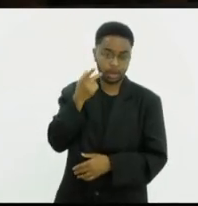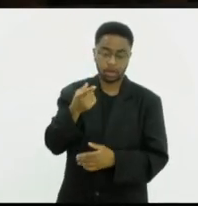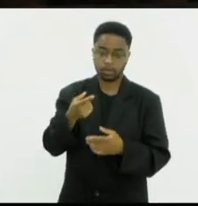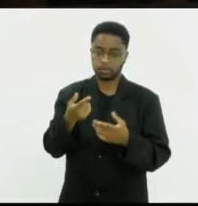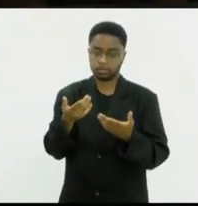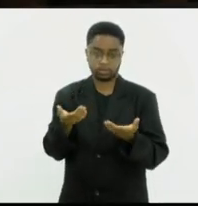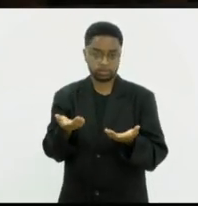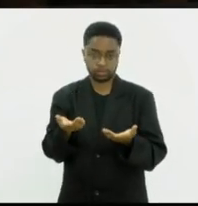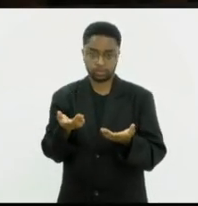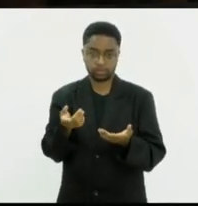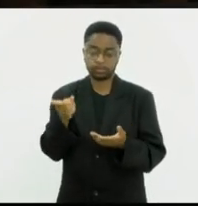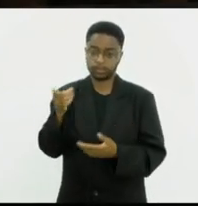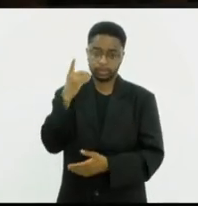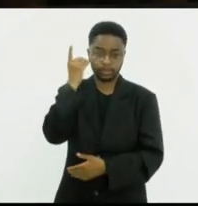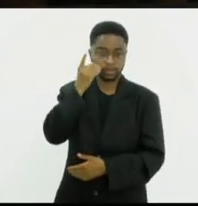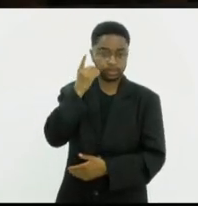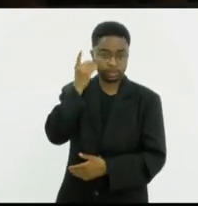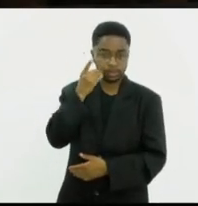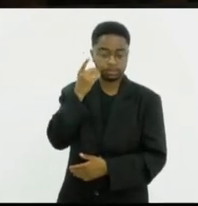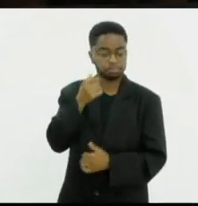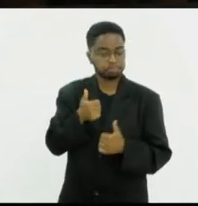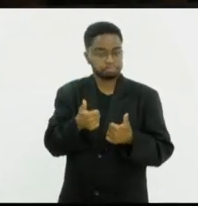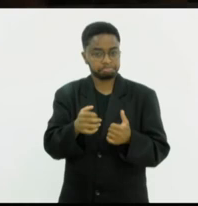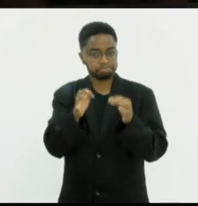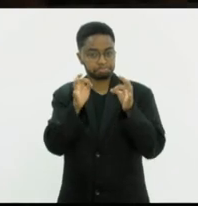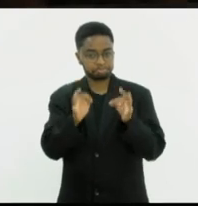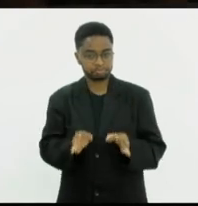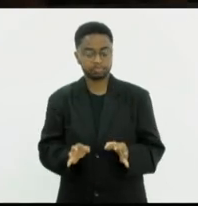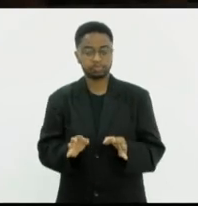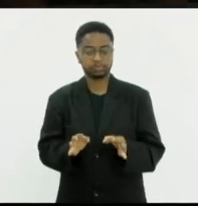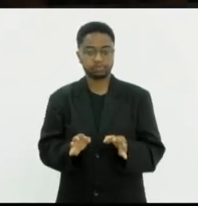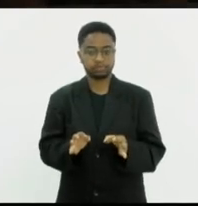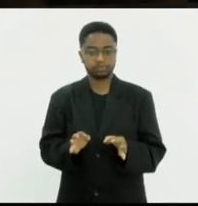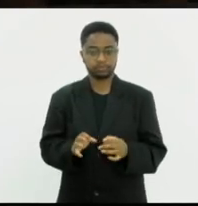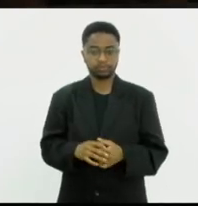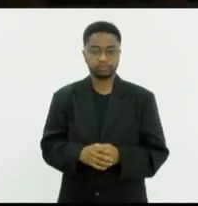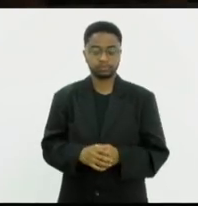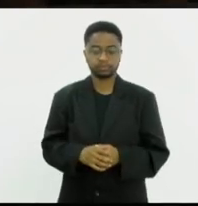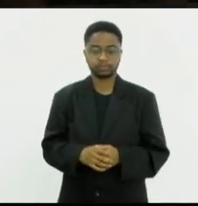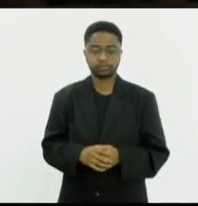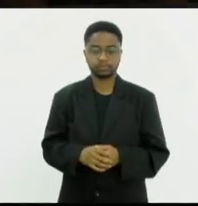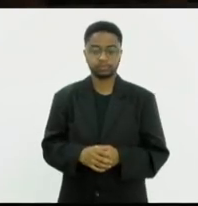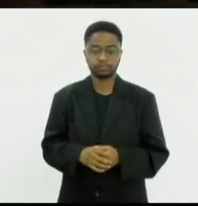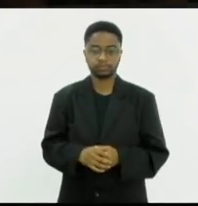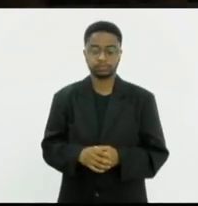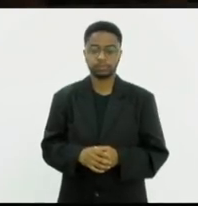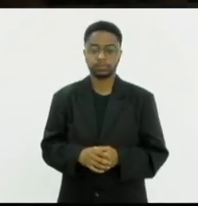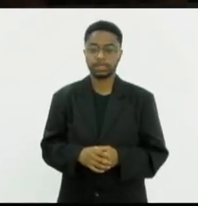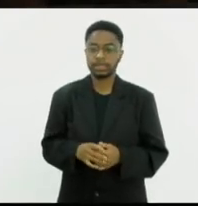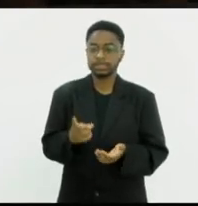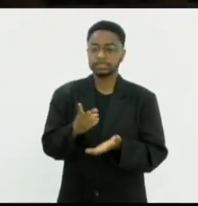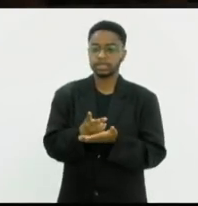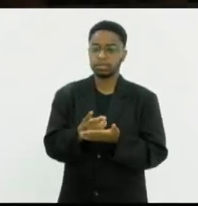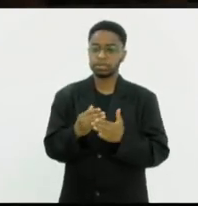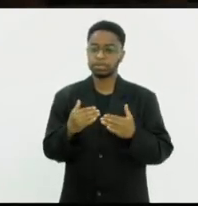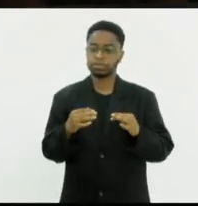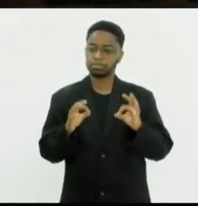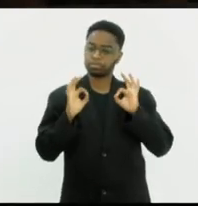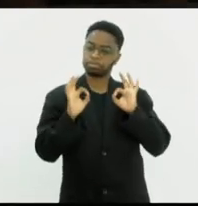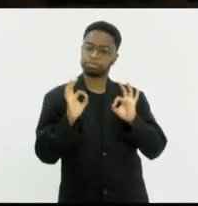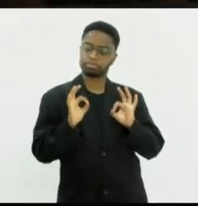um deputado circunspecto, que prima pela sua linhaza, elegância,